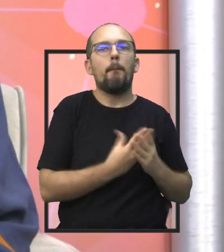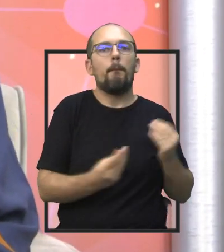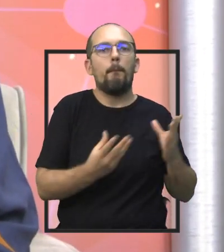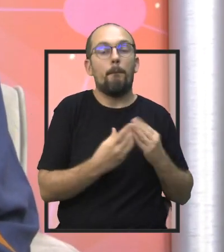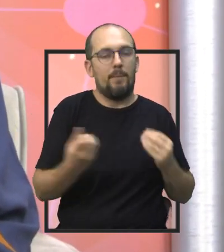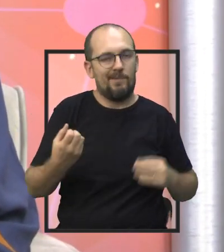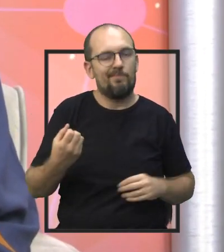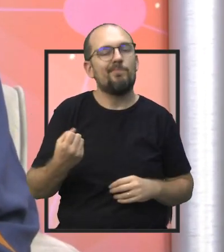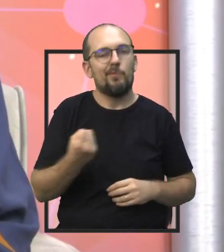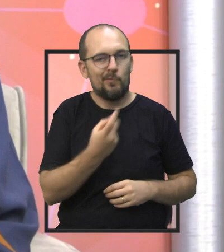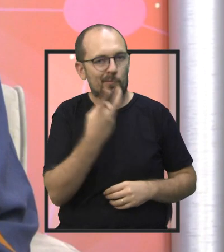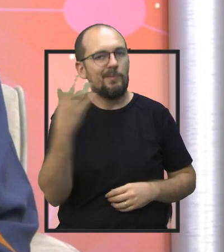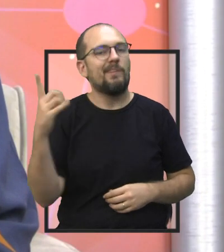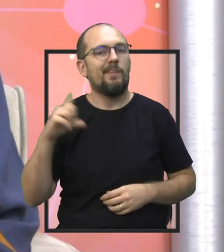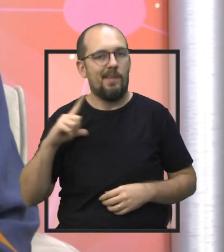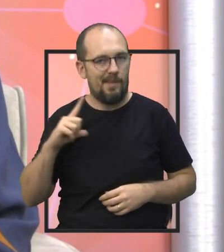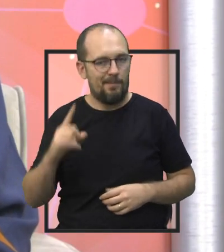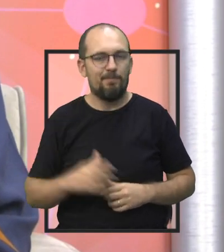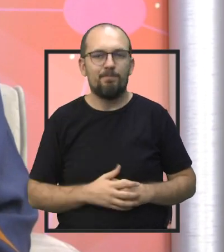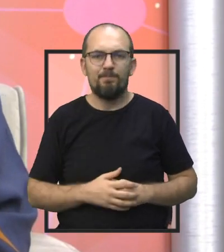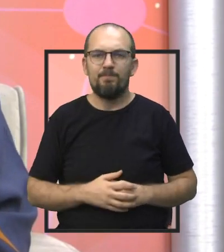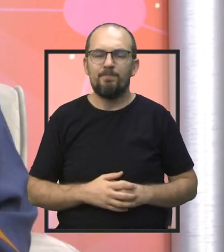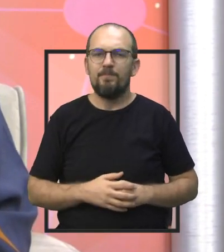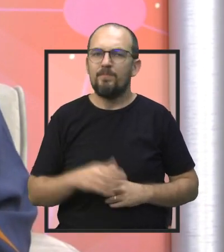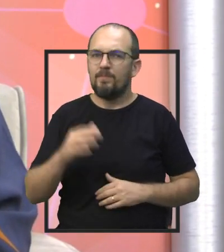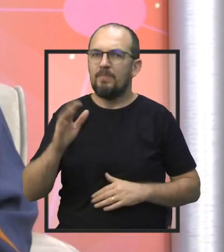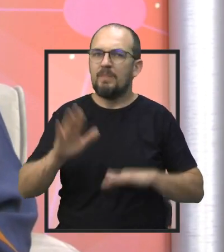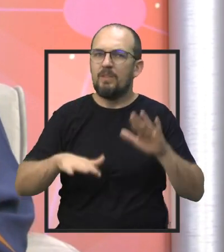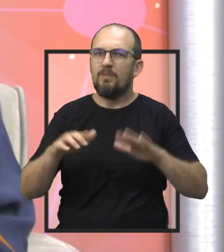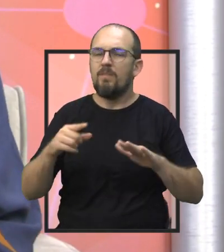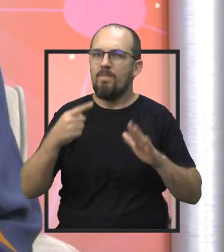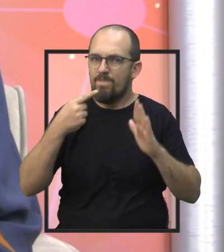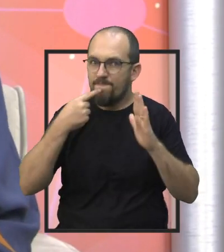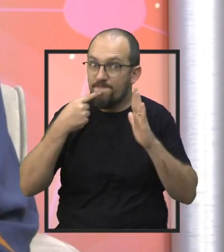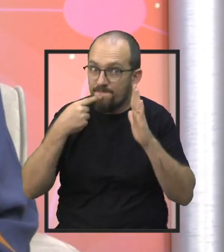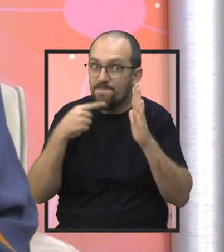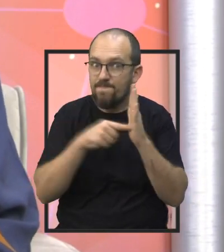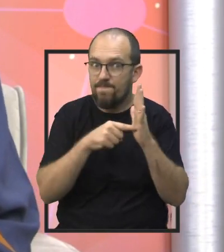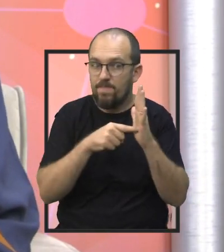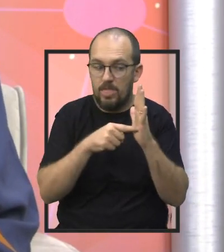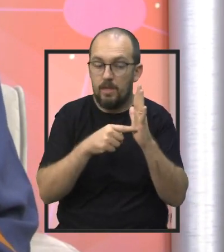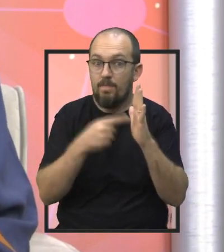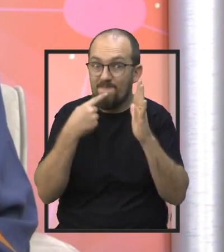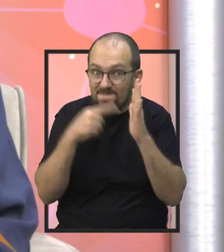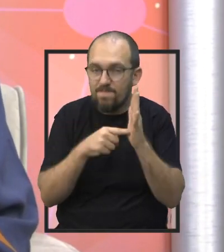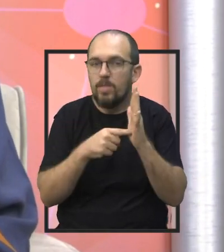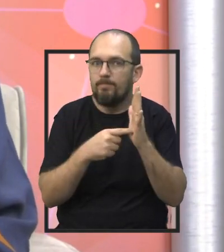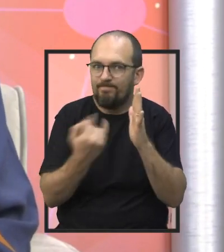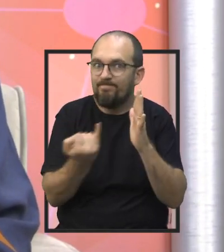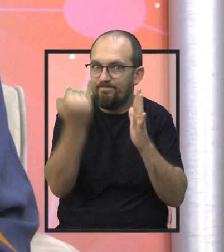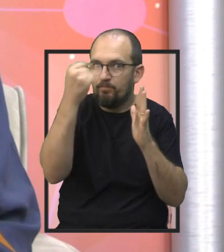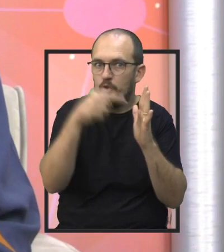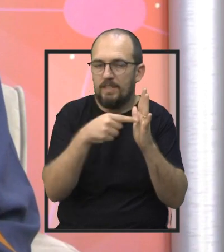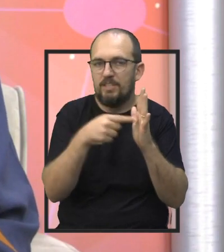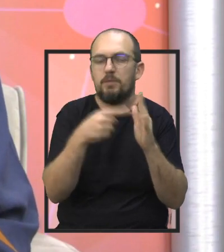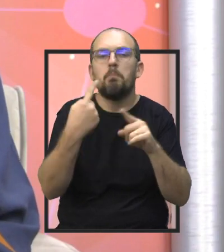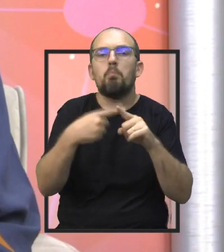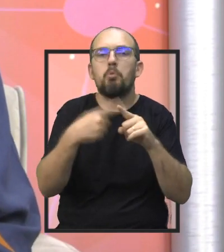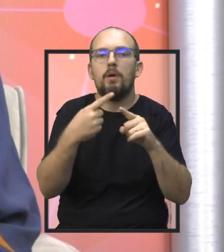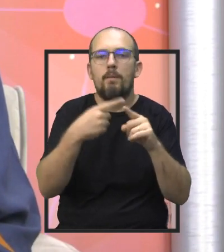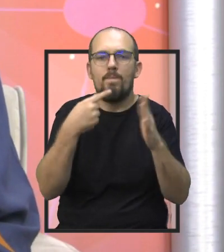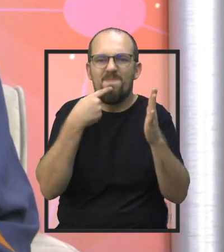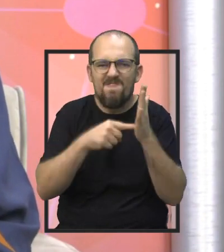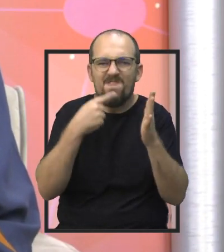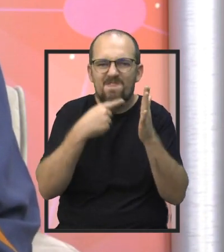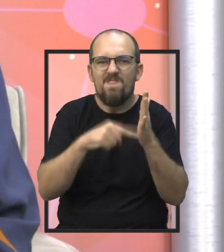números também, né? Talvez eu festeje um pouco a questão da denúncia. A denúncia ela precisa ser feita. Quando maior o número de